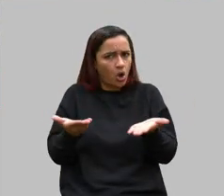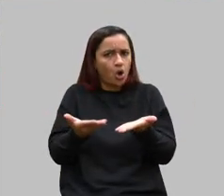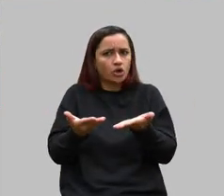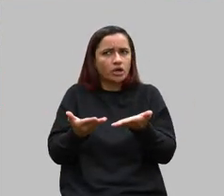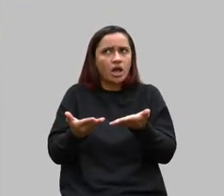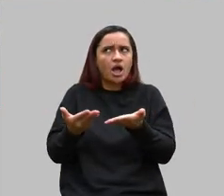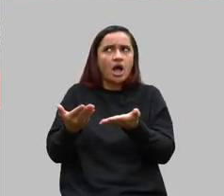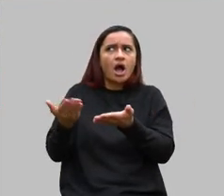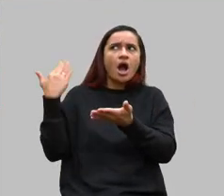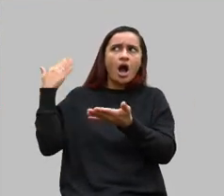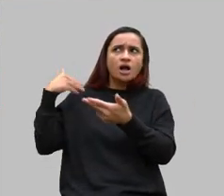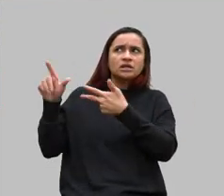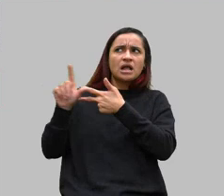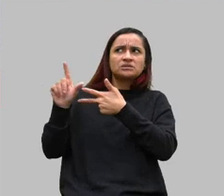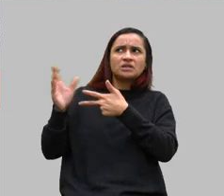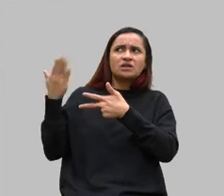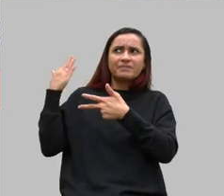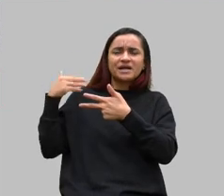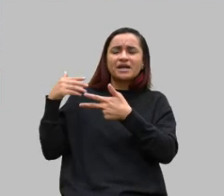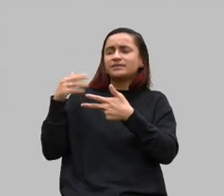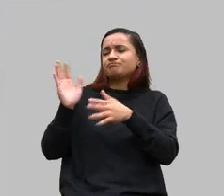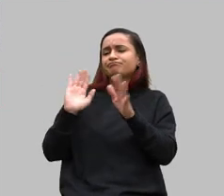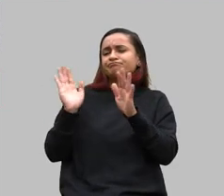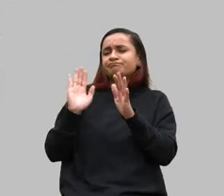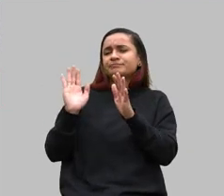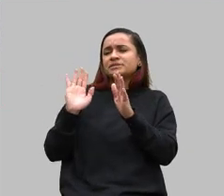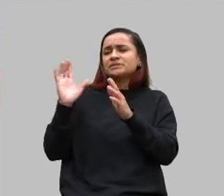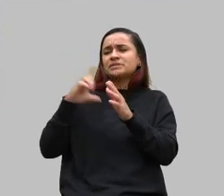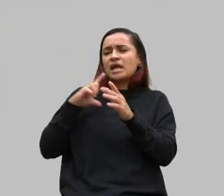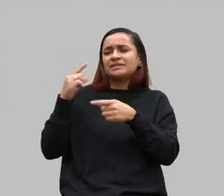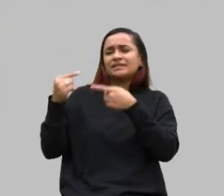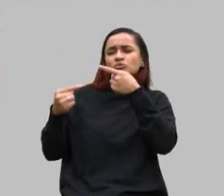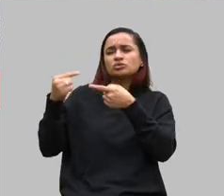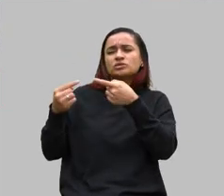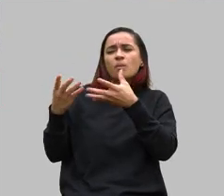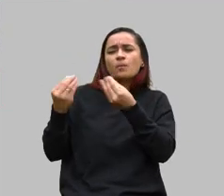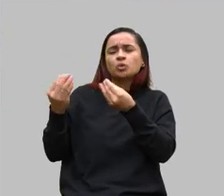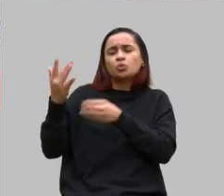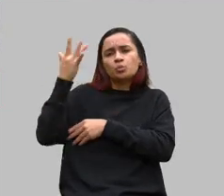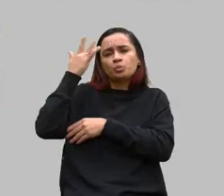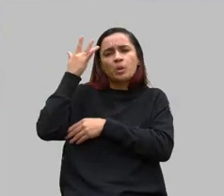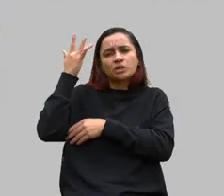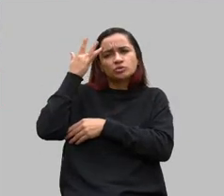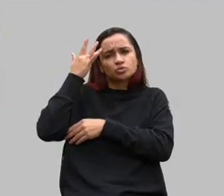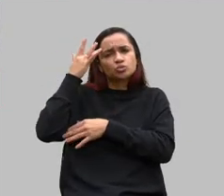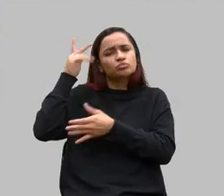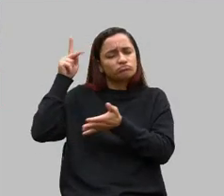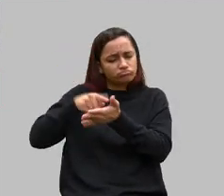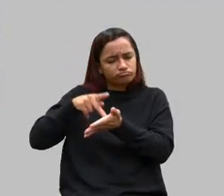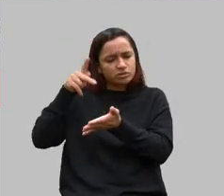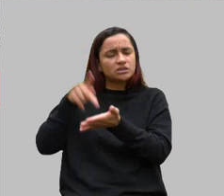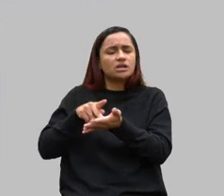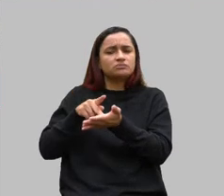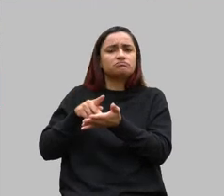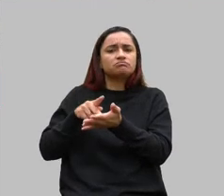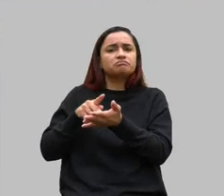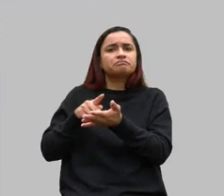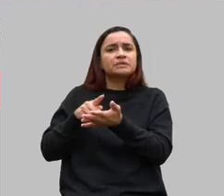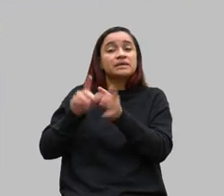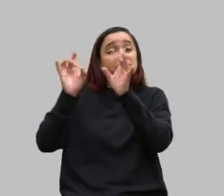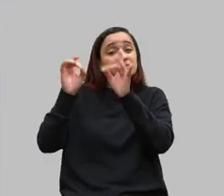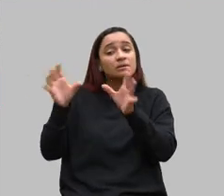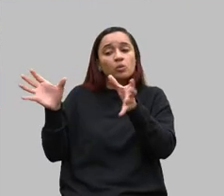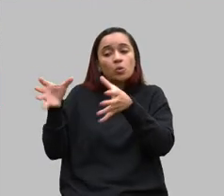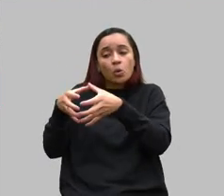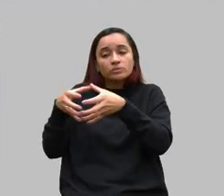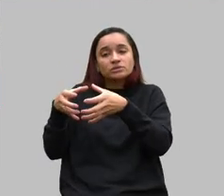passada isso já foi feita uma discussão muito madura verdadeira especialmente através da nossa comissão que o deputado